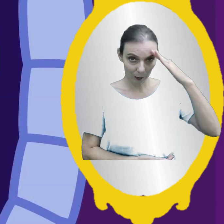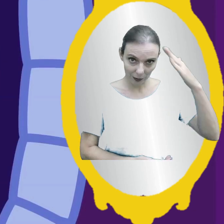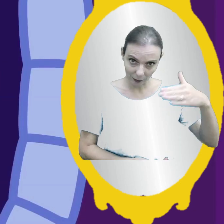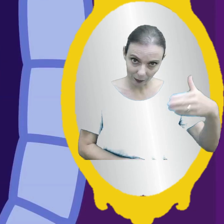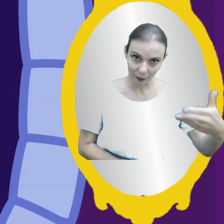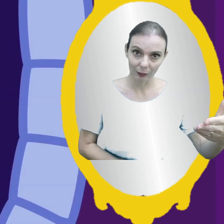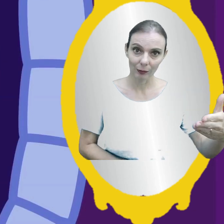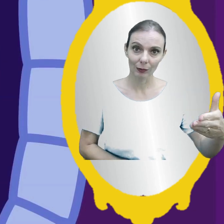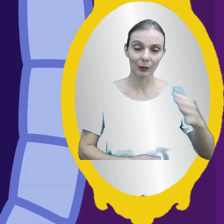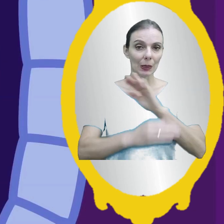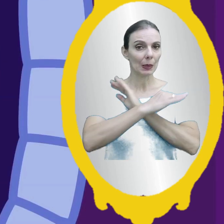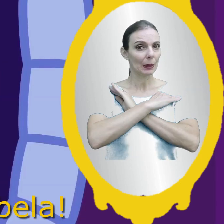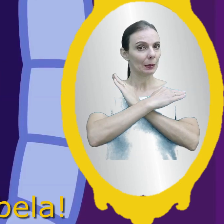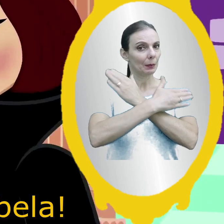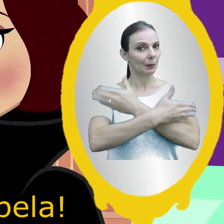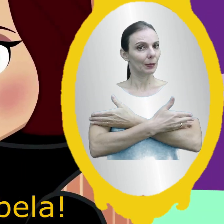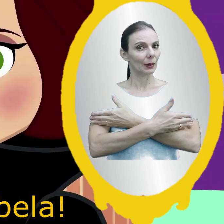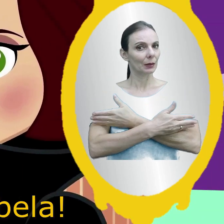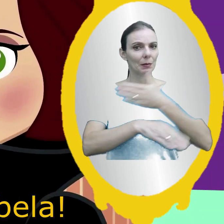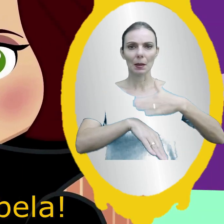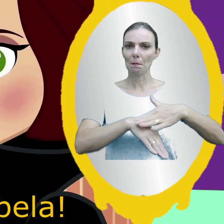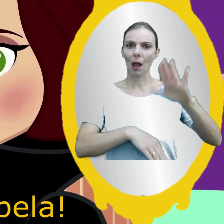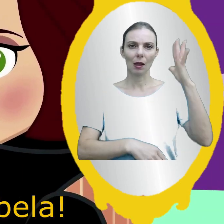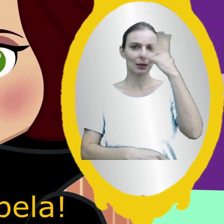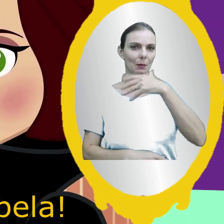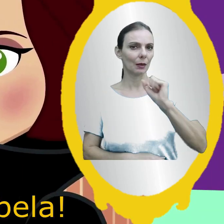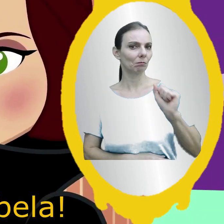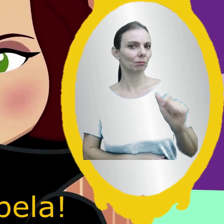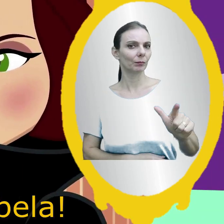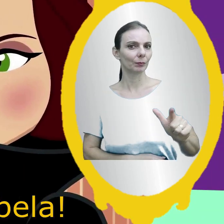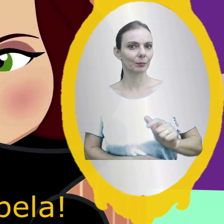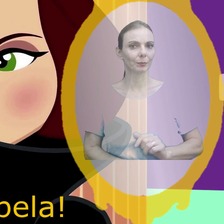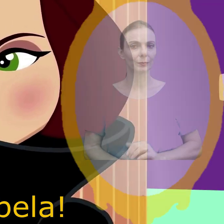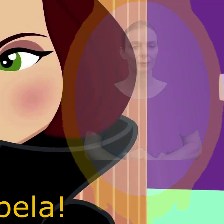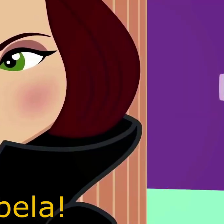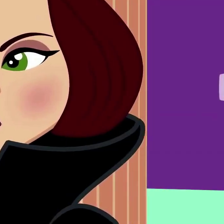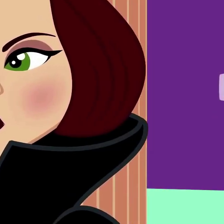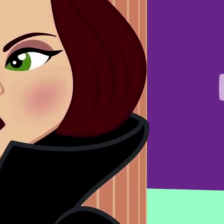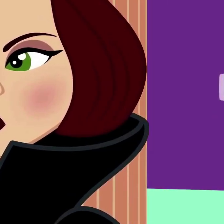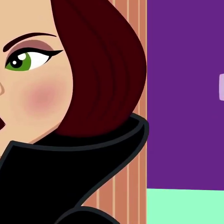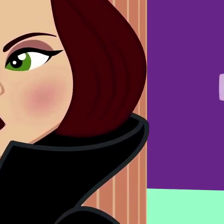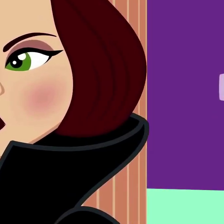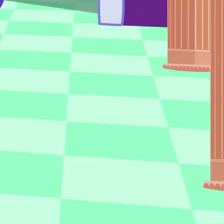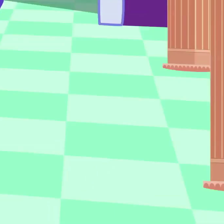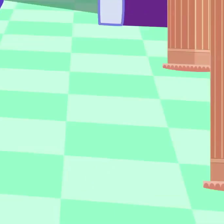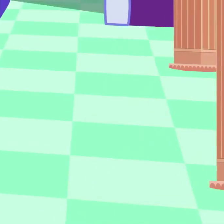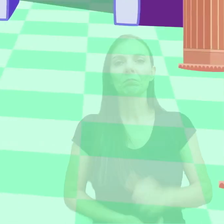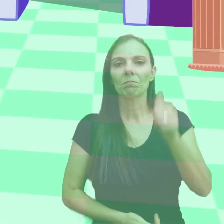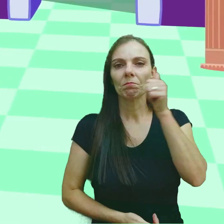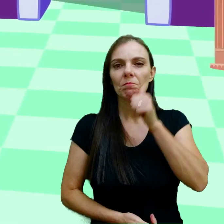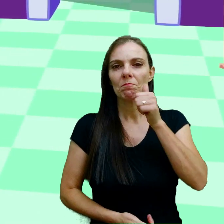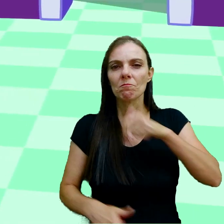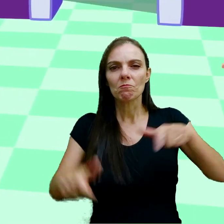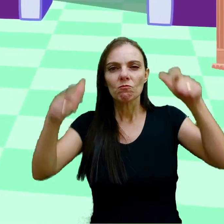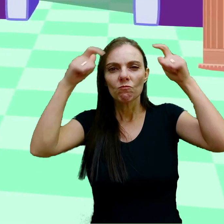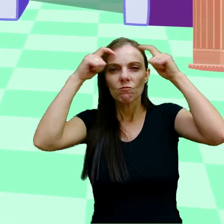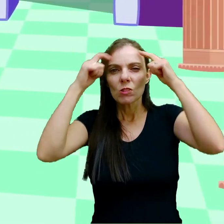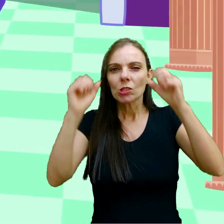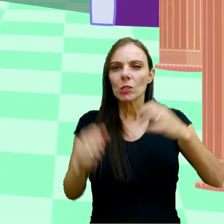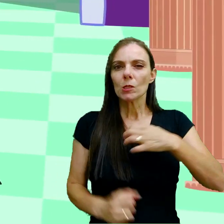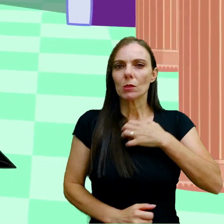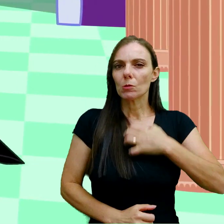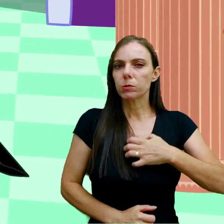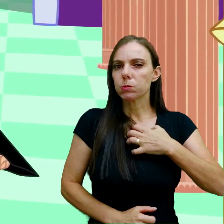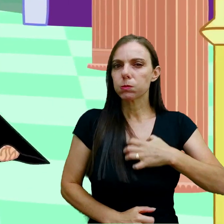querida rainha. Branca de Neve é a mais bela. A rainha